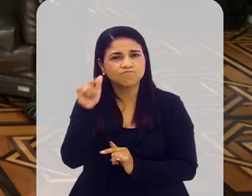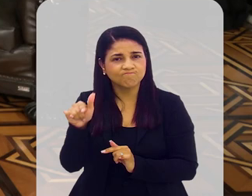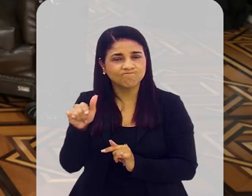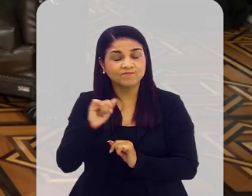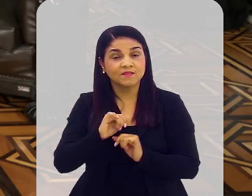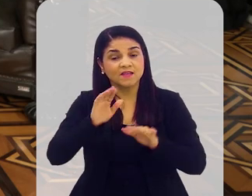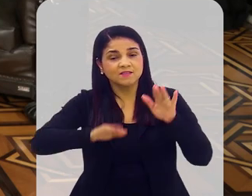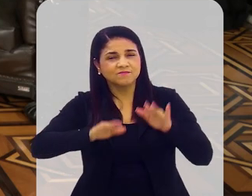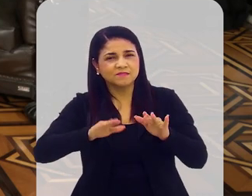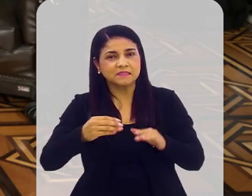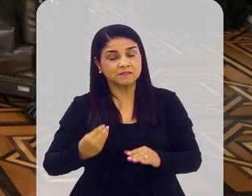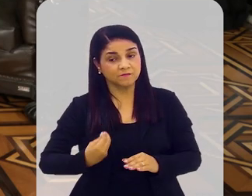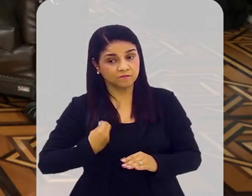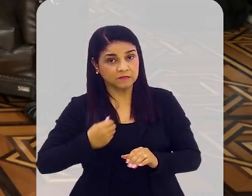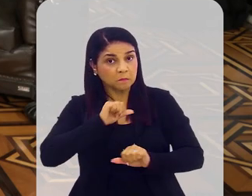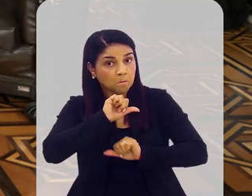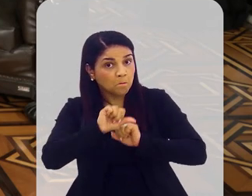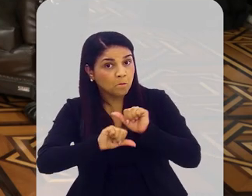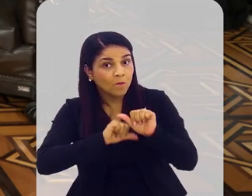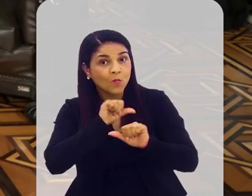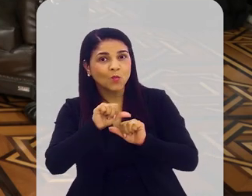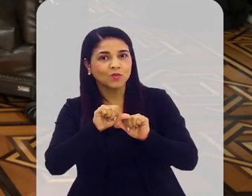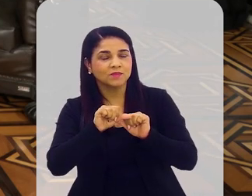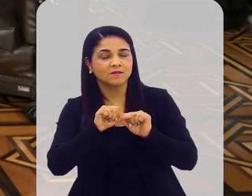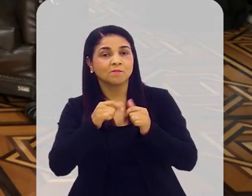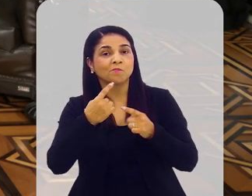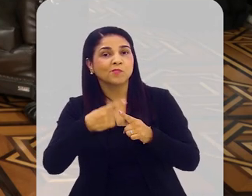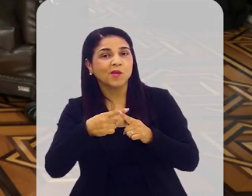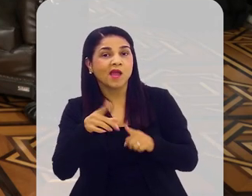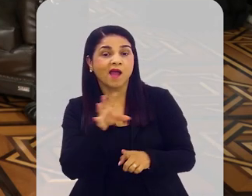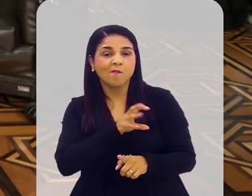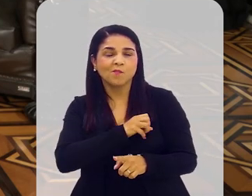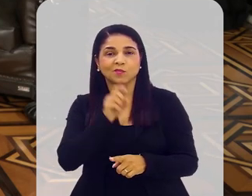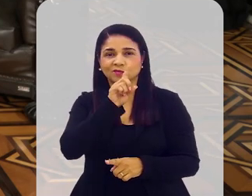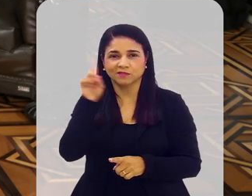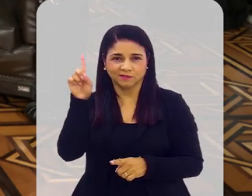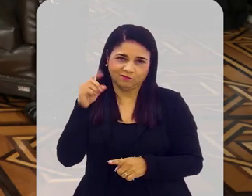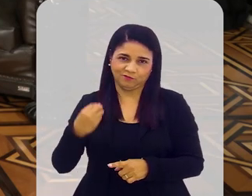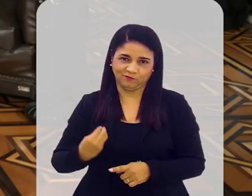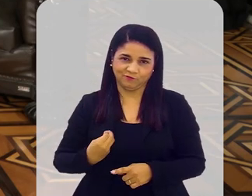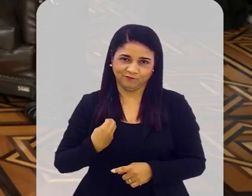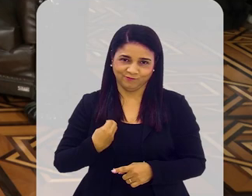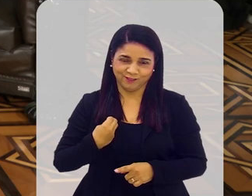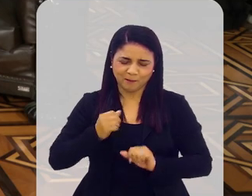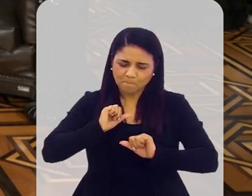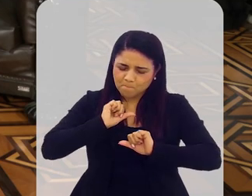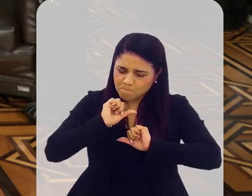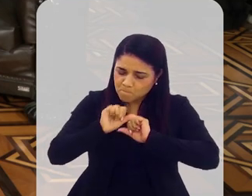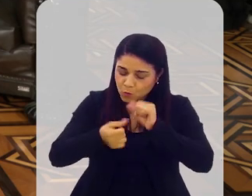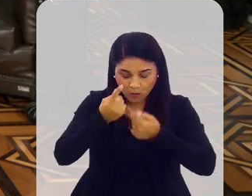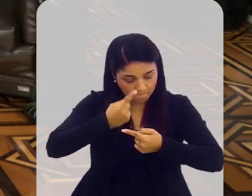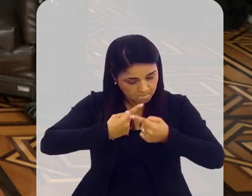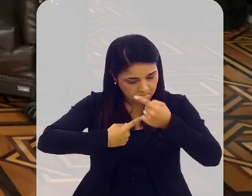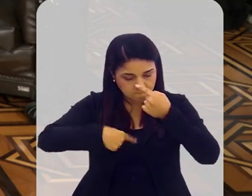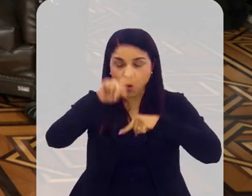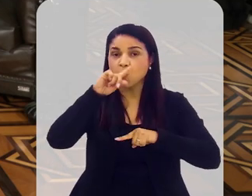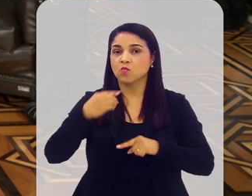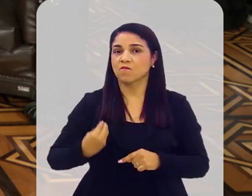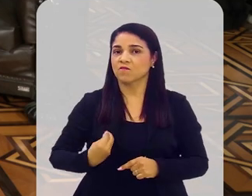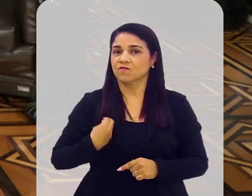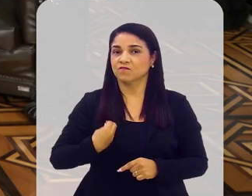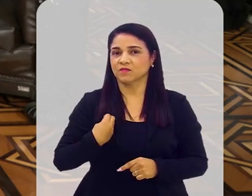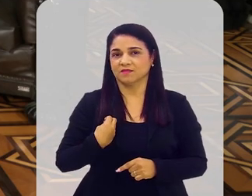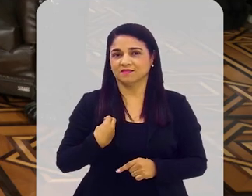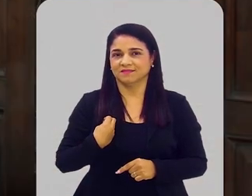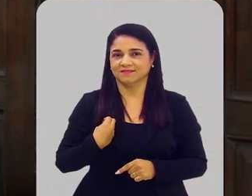às vezes as nossas vidas podem mudar. Esse amor de Deus entra na nossa vida e muda tudo.